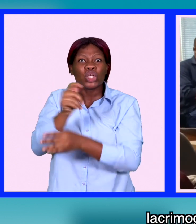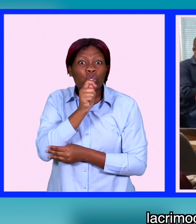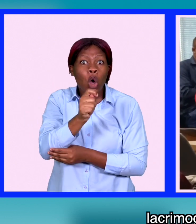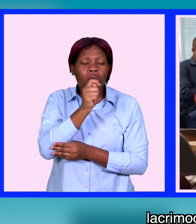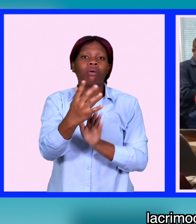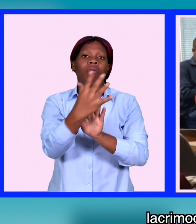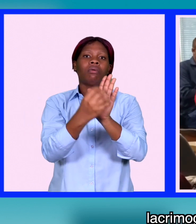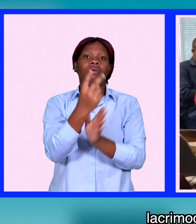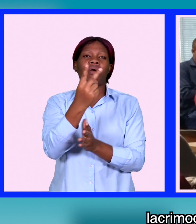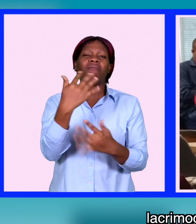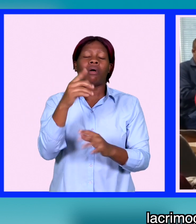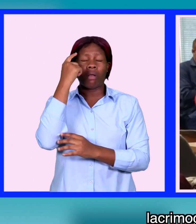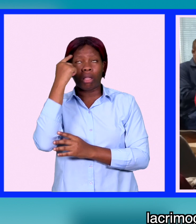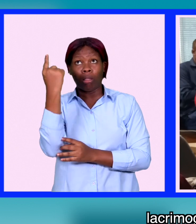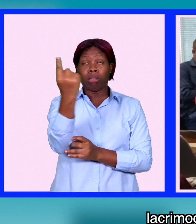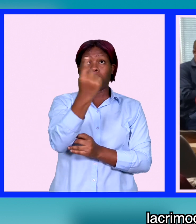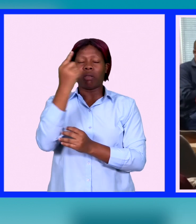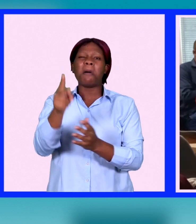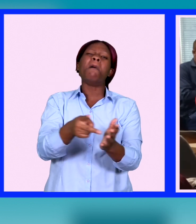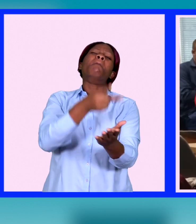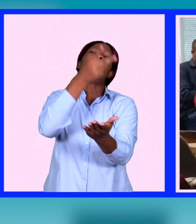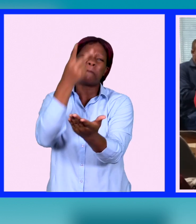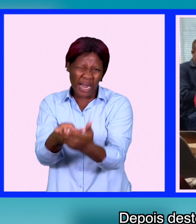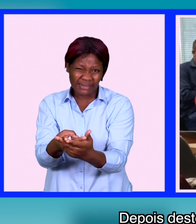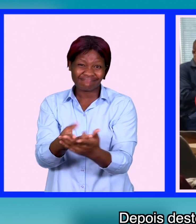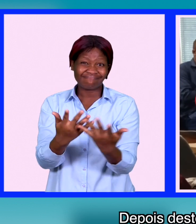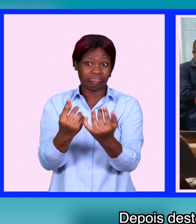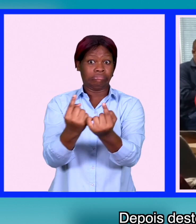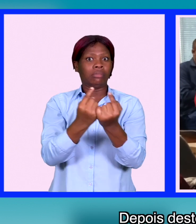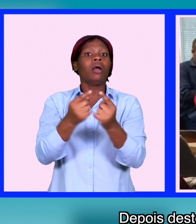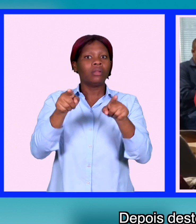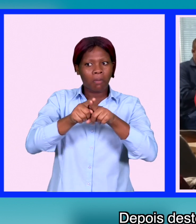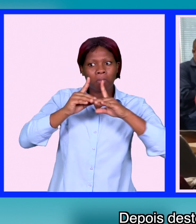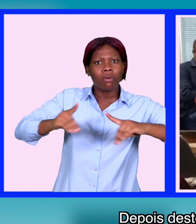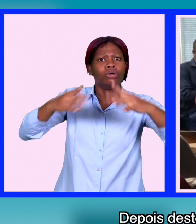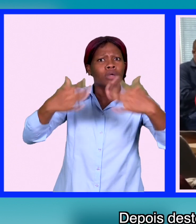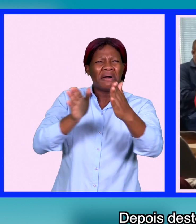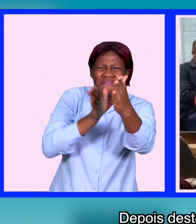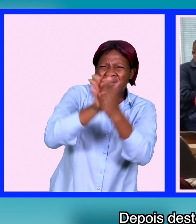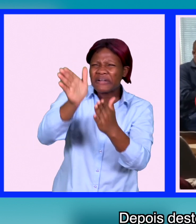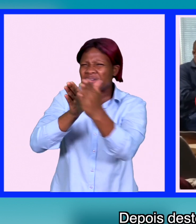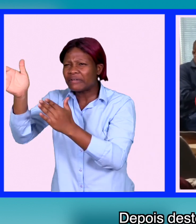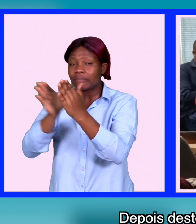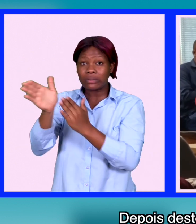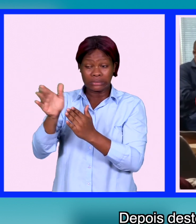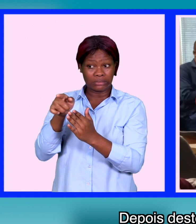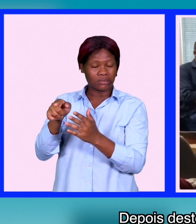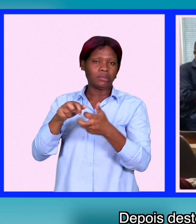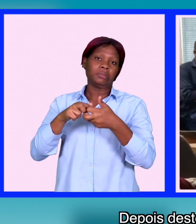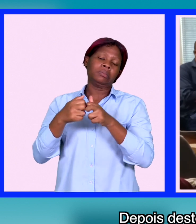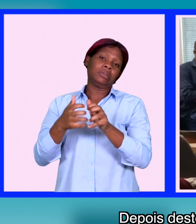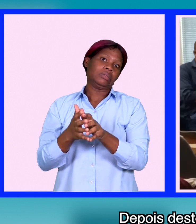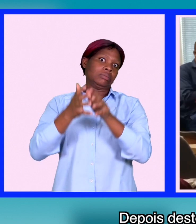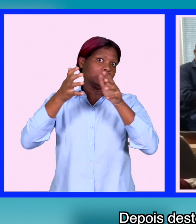fogo, tendo ferido pelo menos 2 jornalistas. Depois deste episódio, registaram-se outros vários atentados à